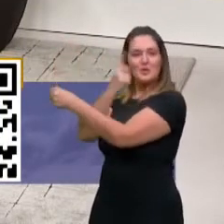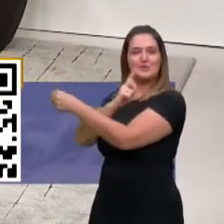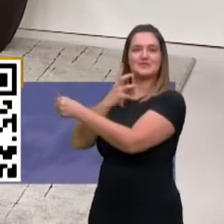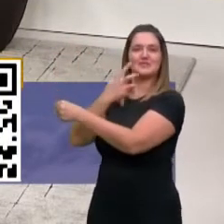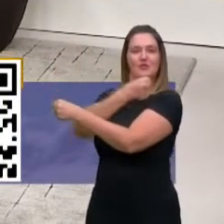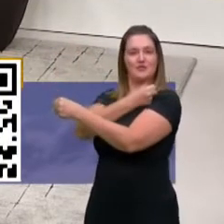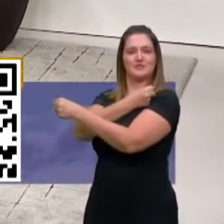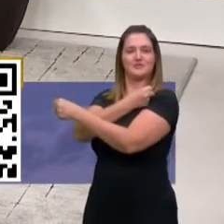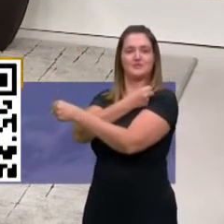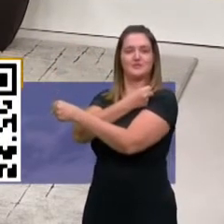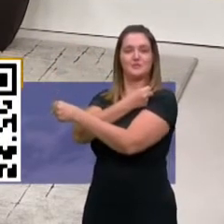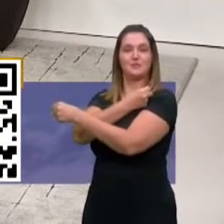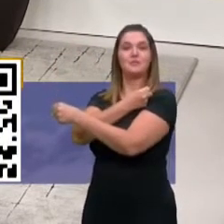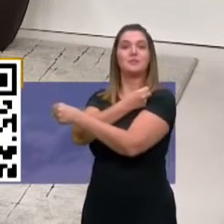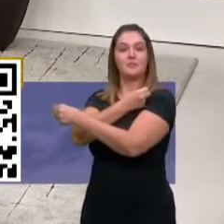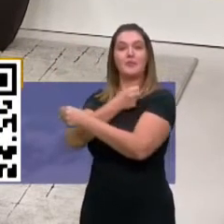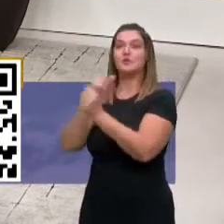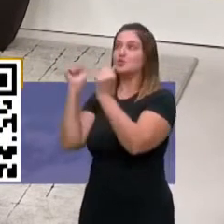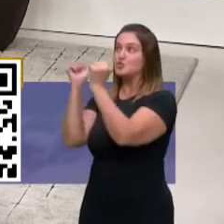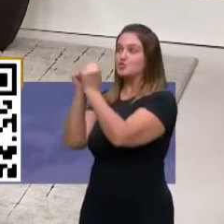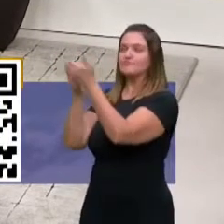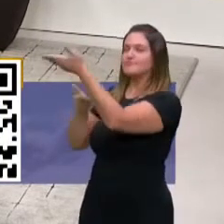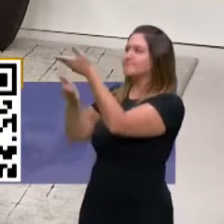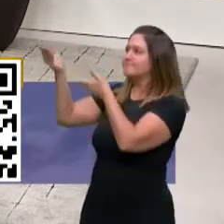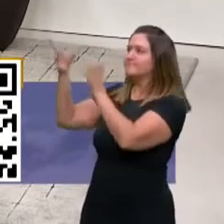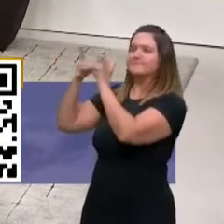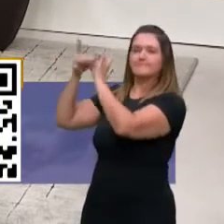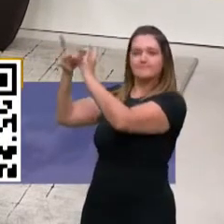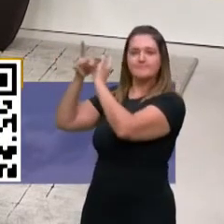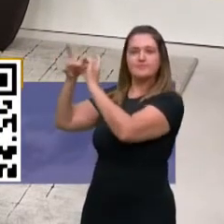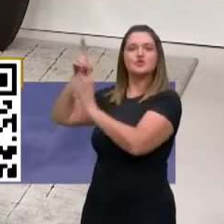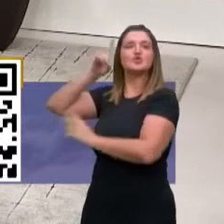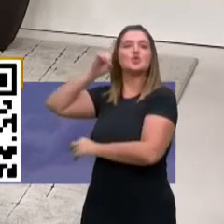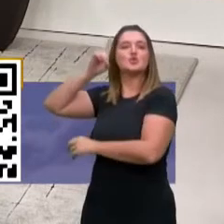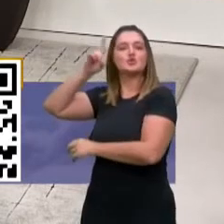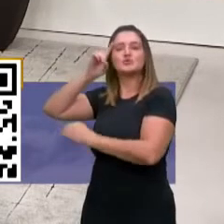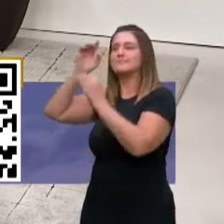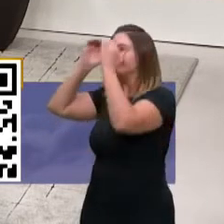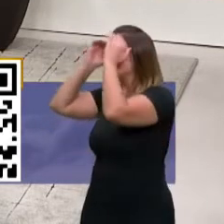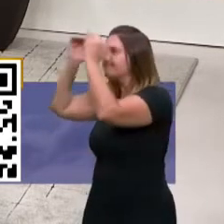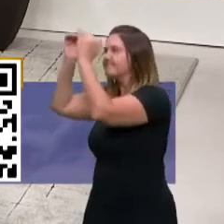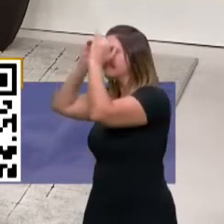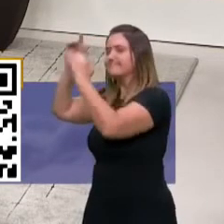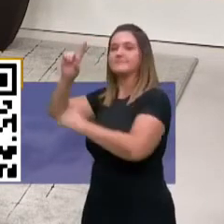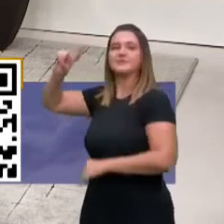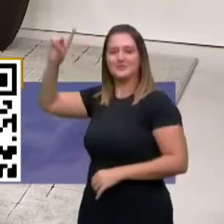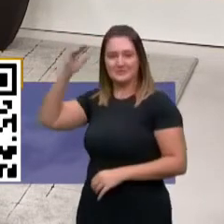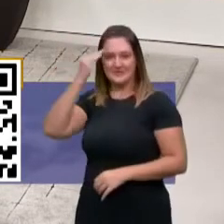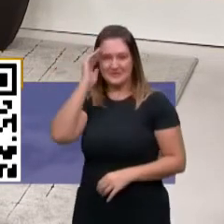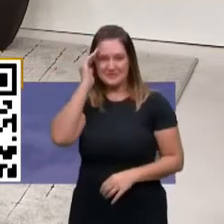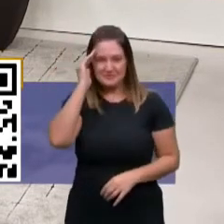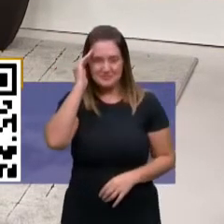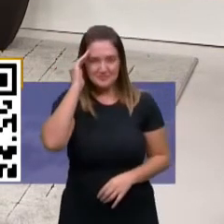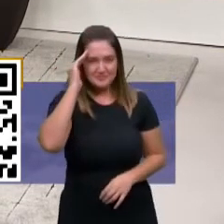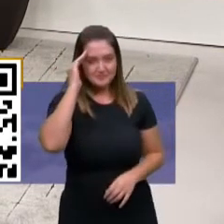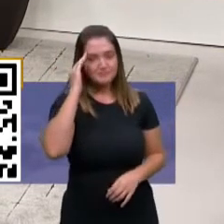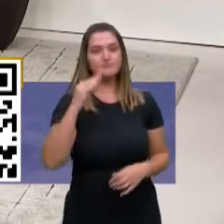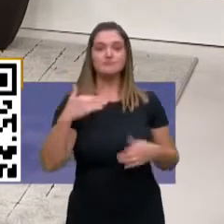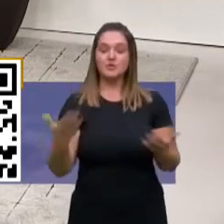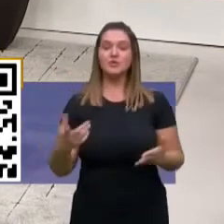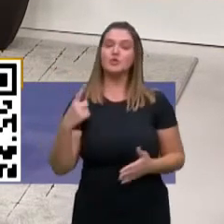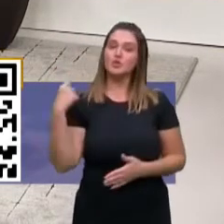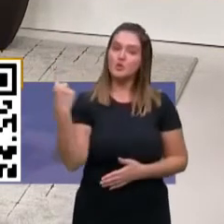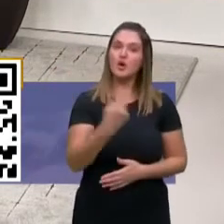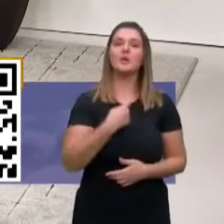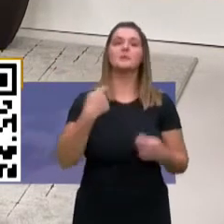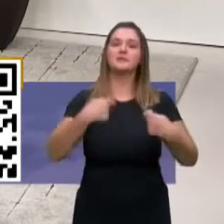a salvação garantida. É andar com Jesus todos os dias, fazendo a vontade dele. Entendeu, irmão Manuel? É isso aí